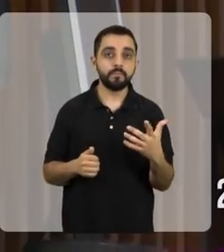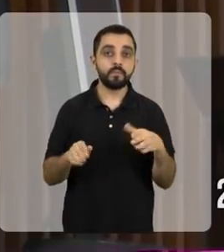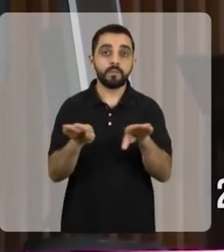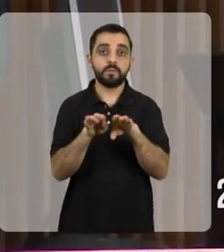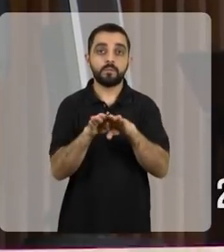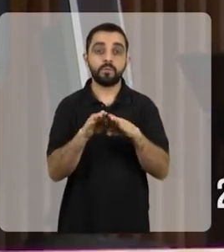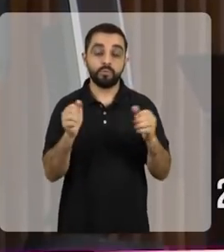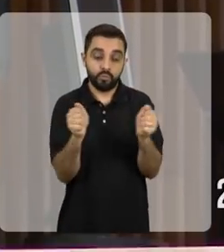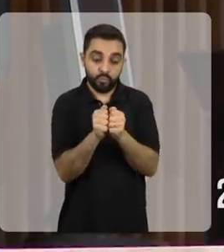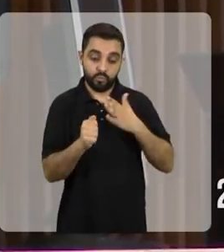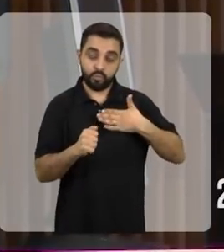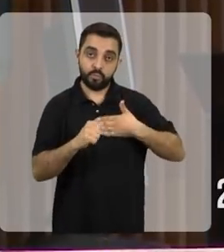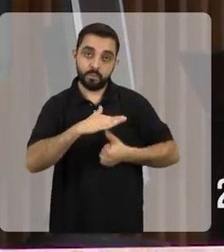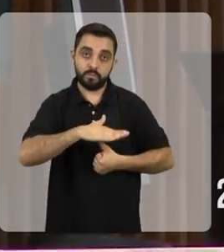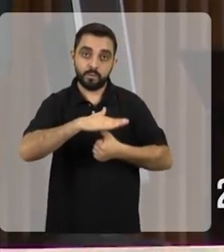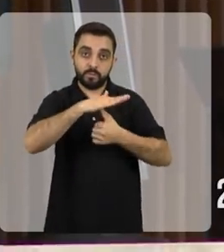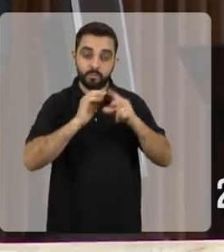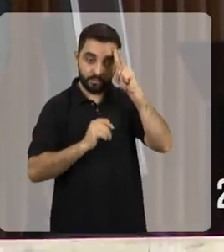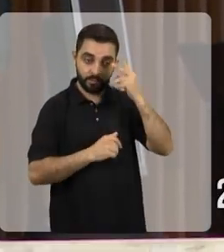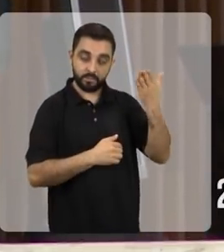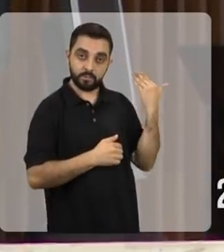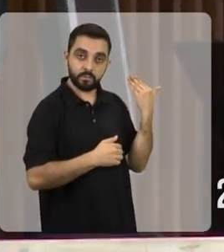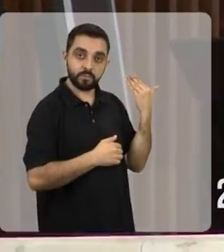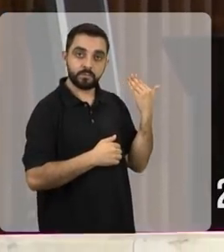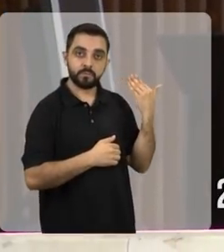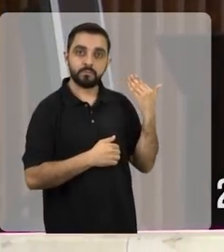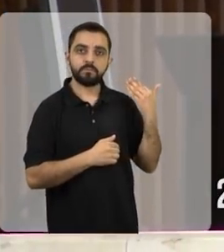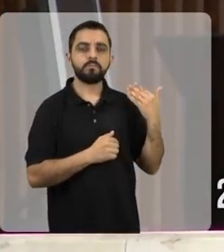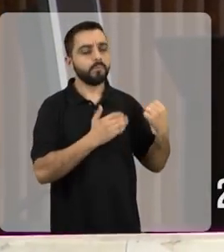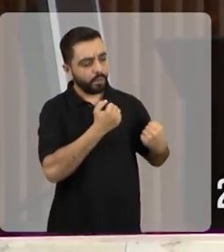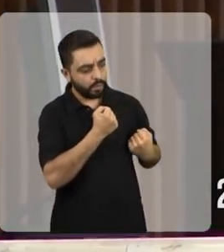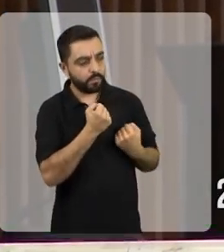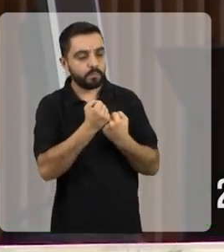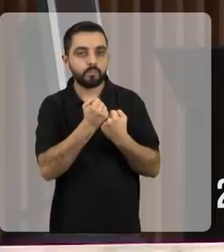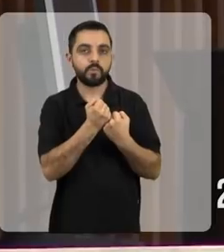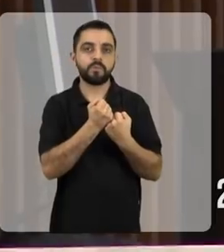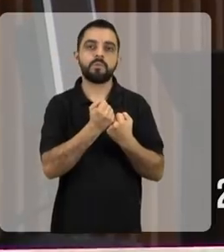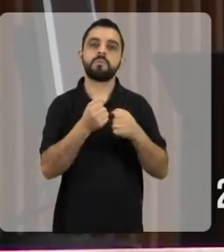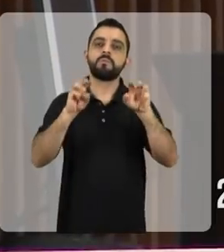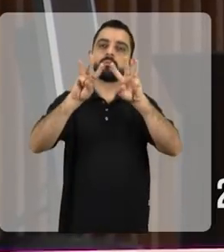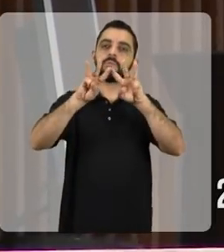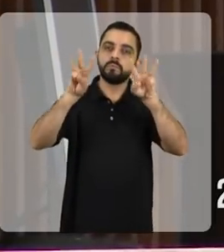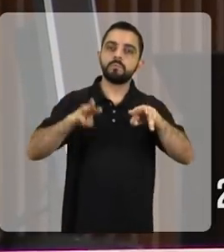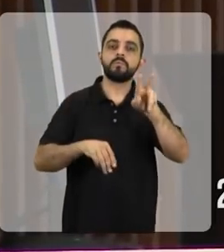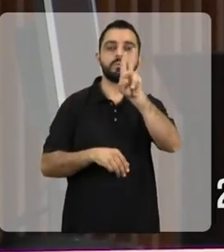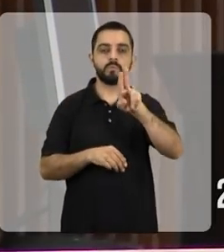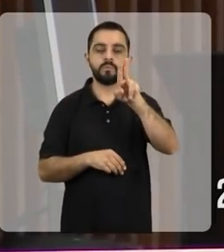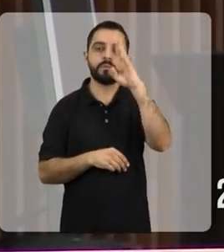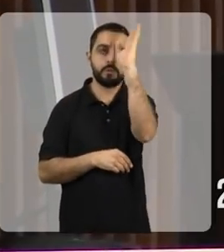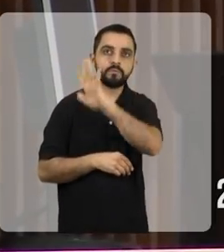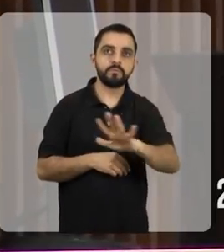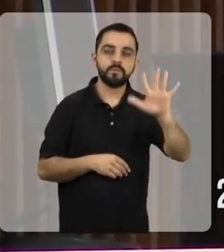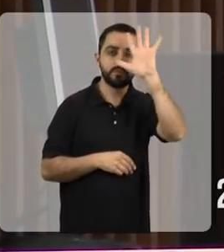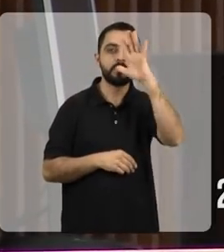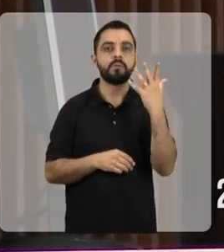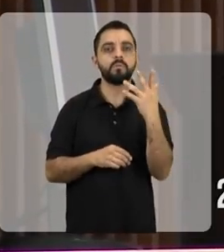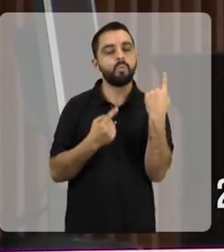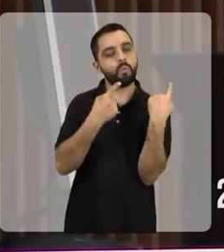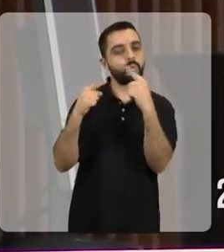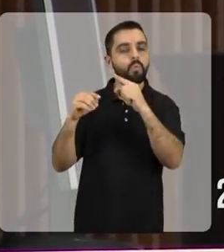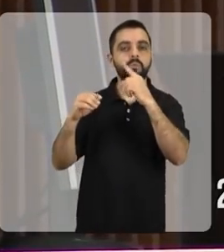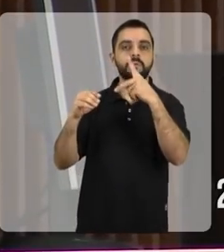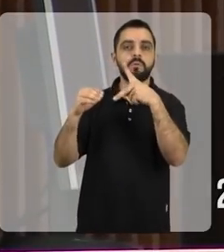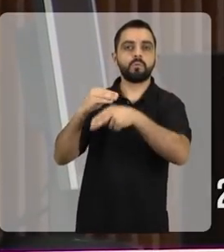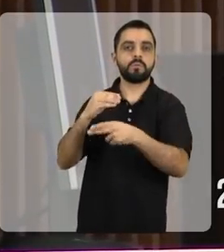comigo na reitoria na última segunda feira declarando solidariedade às universidades federais e notas contra os cortes a exemplo da